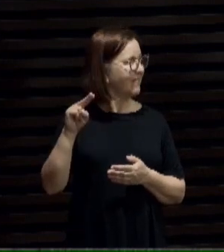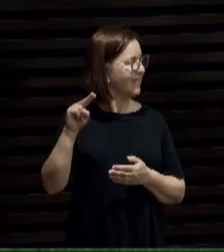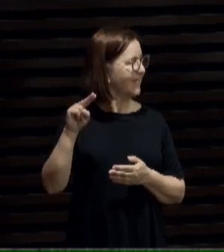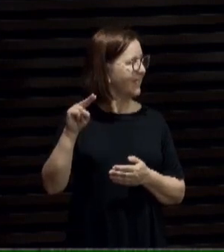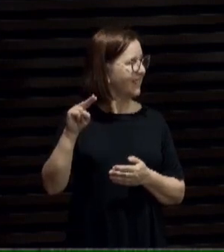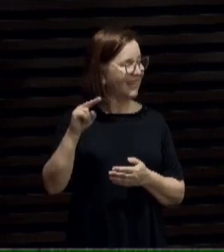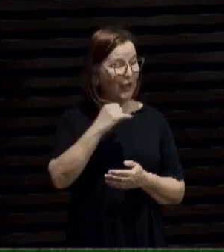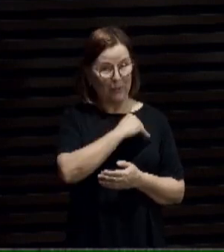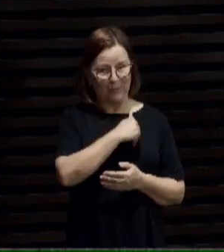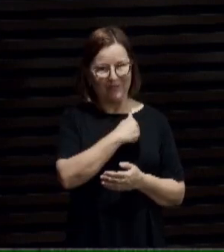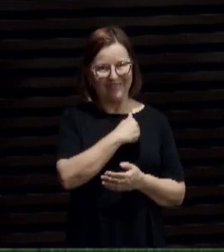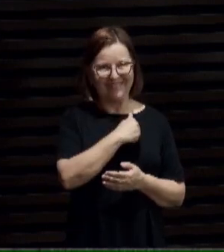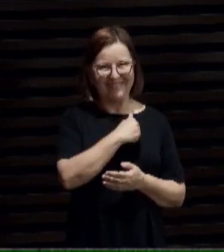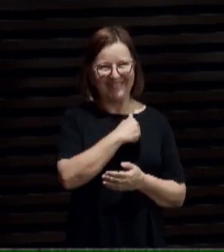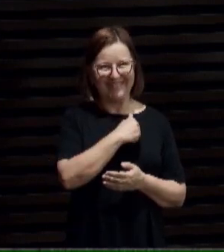João,